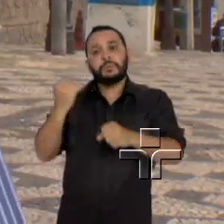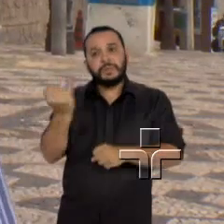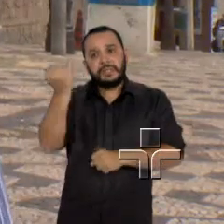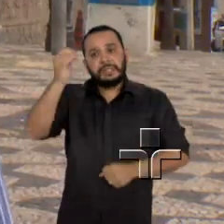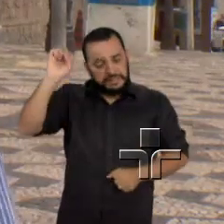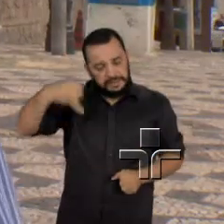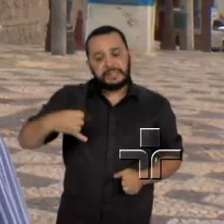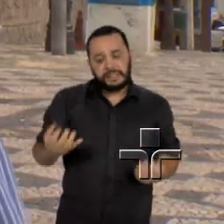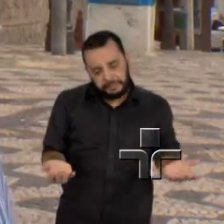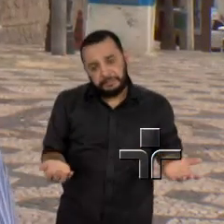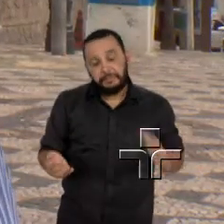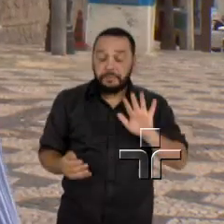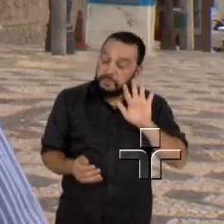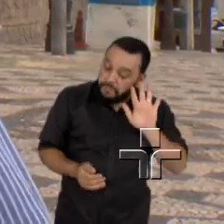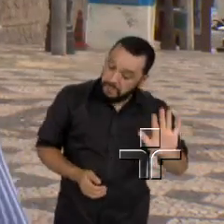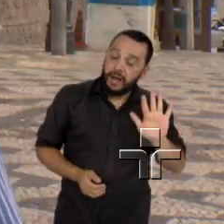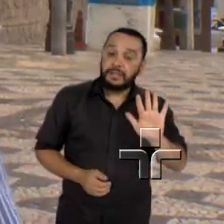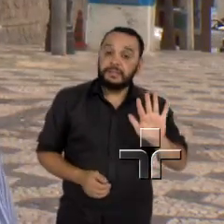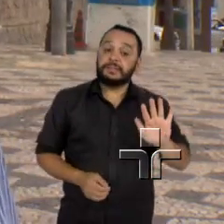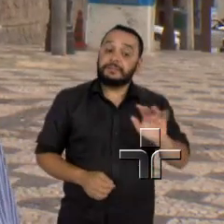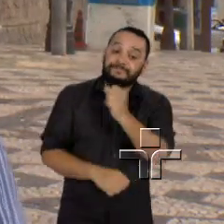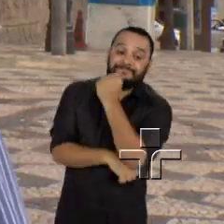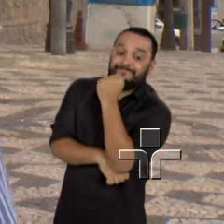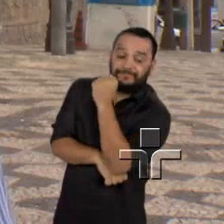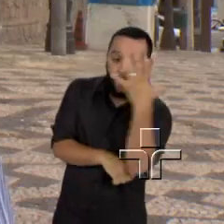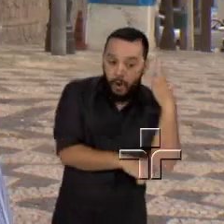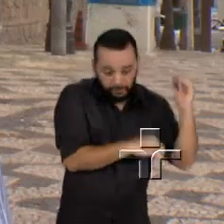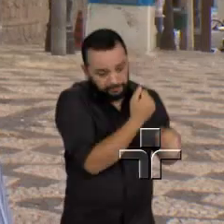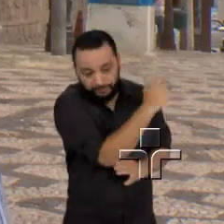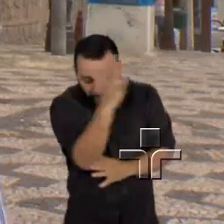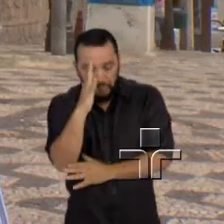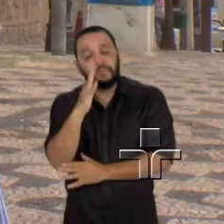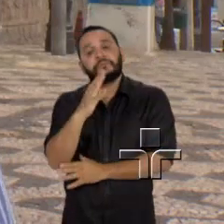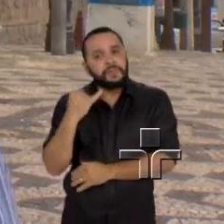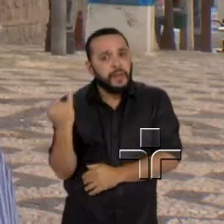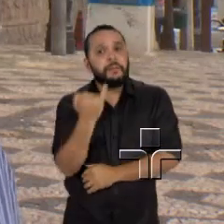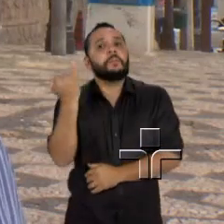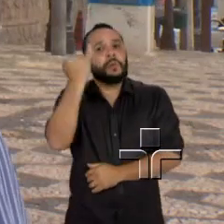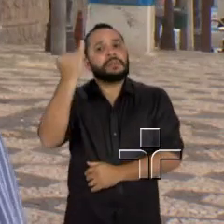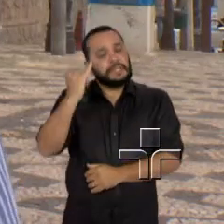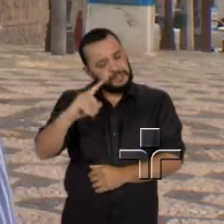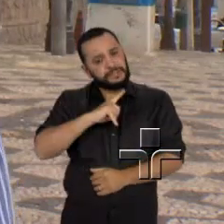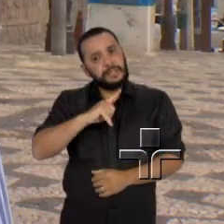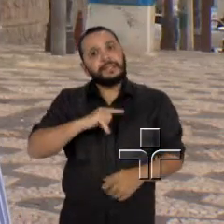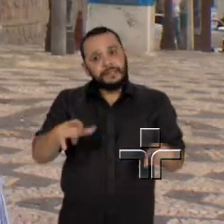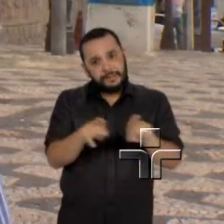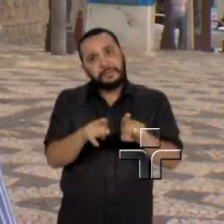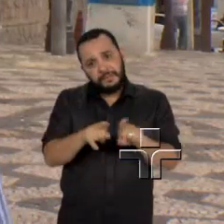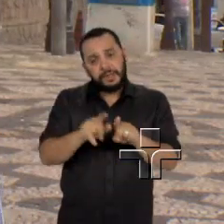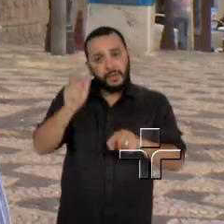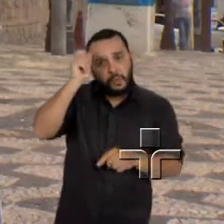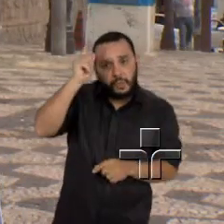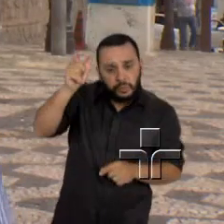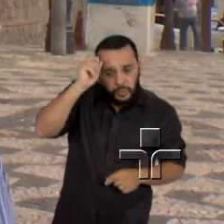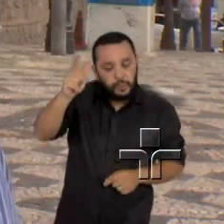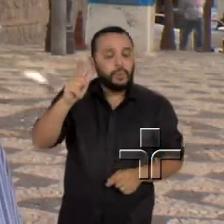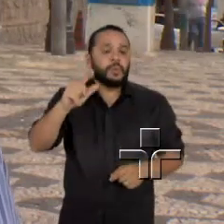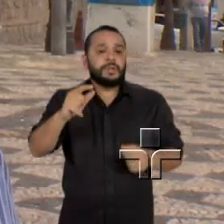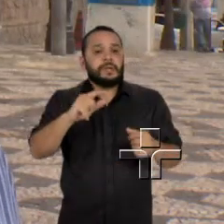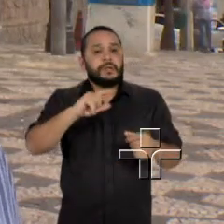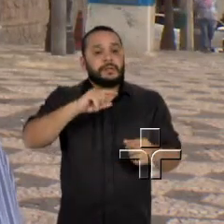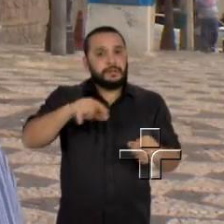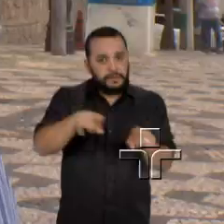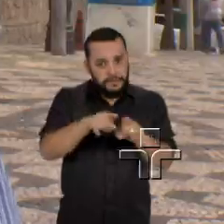que produz isso, mas a cidade não pode ficar sem seus impassos significativos do ponto de vista cultura e do ponto de vista